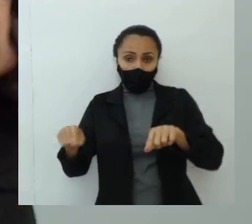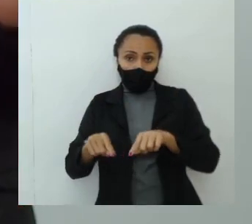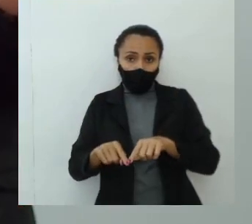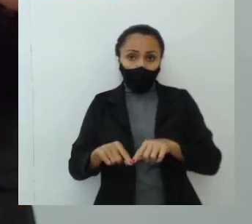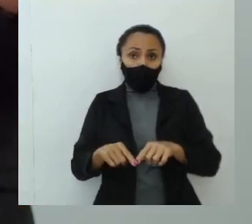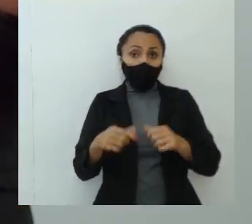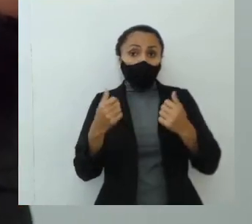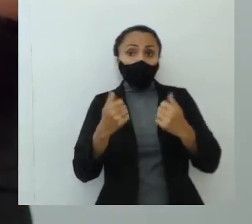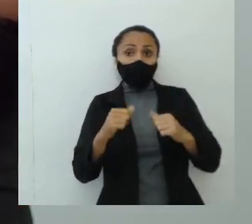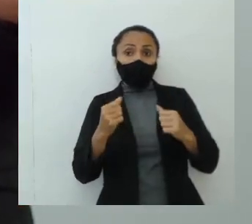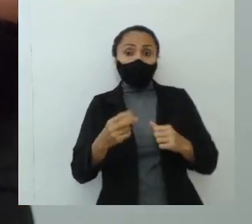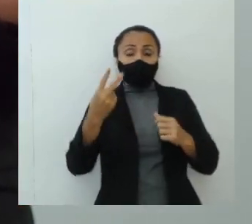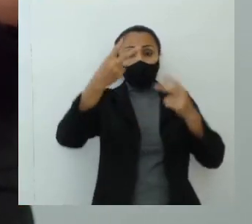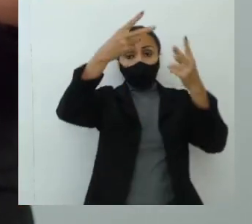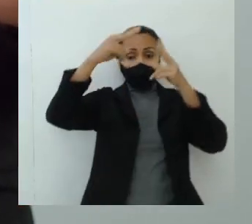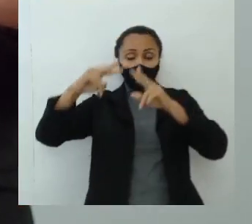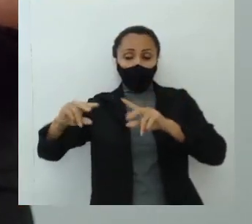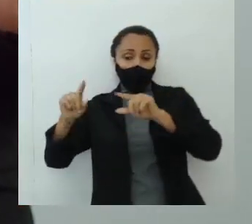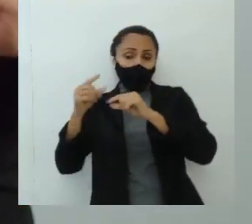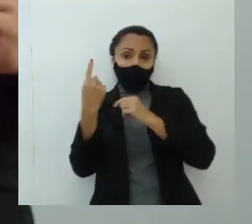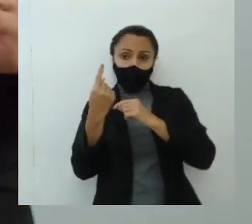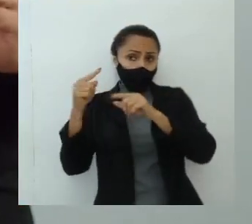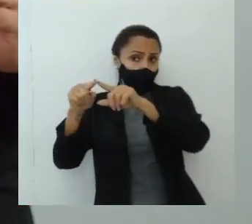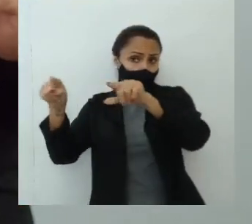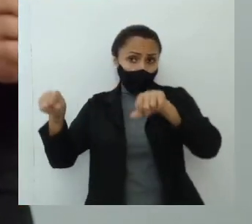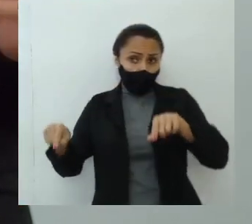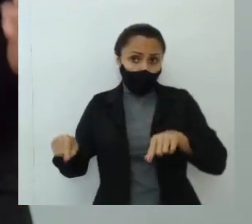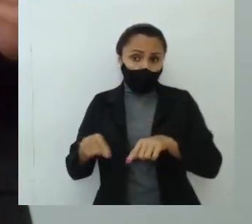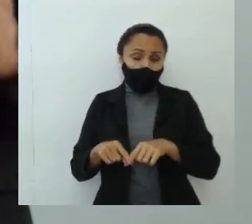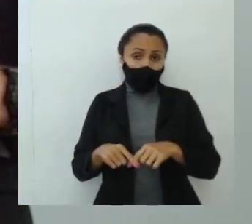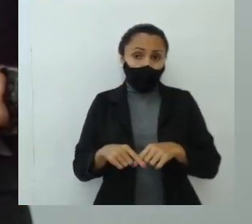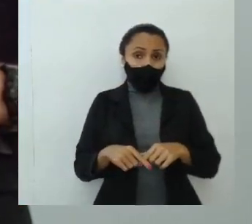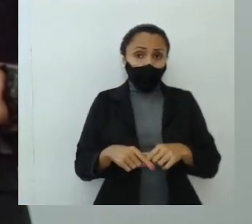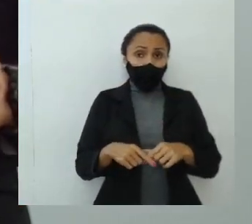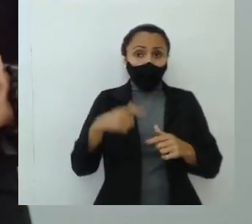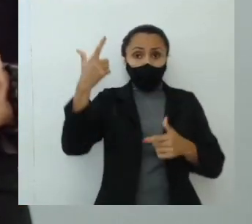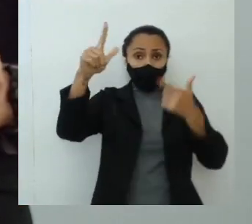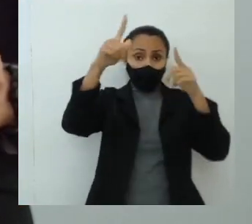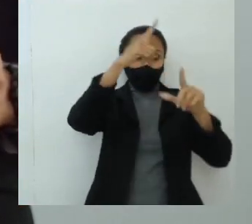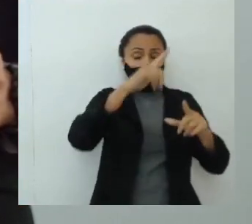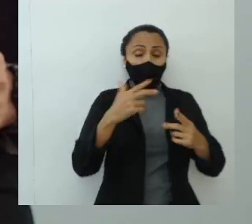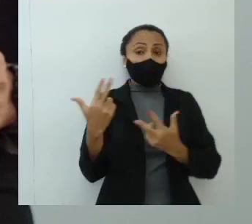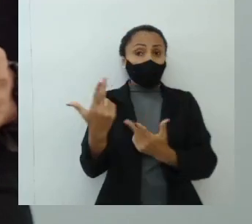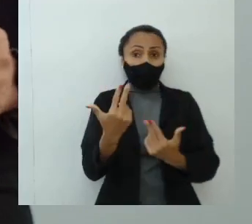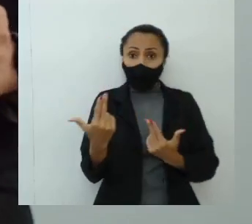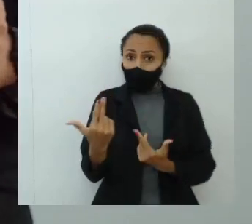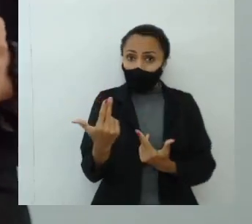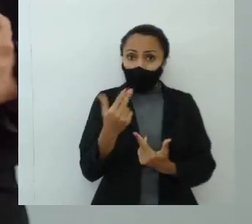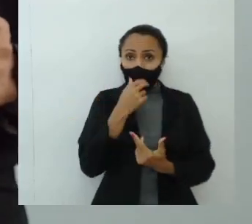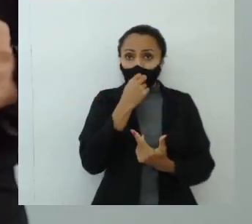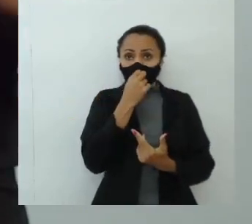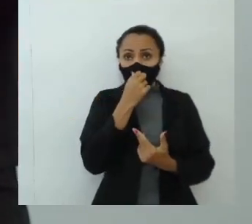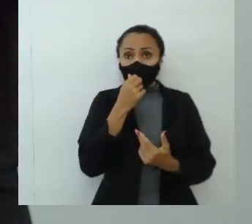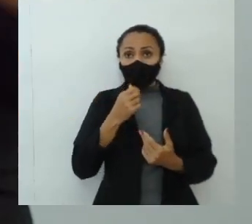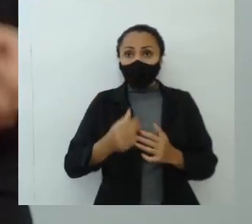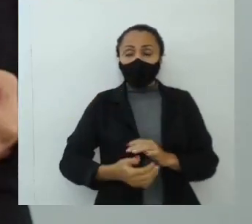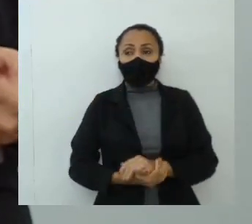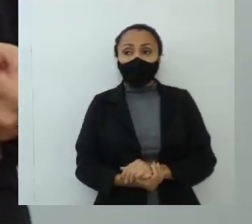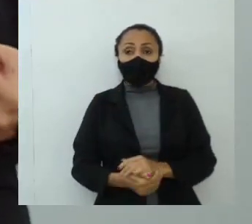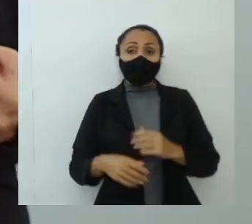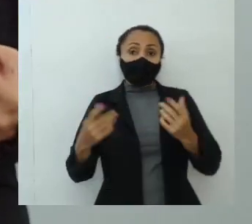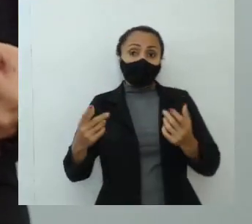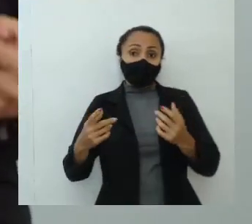eu só preciso de um lado dele, tá? Porque os outros lados são iguais. Então, é claro que para cima